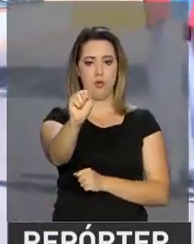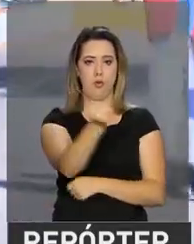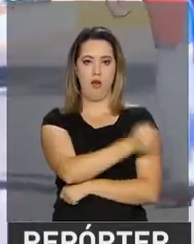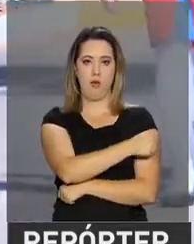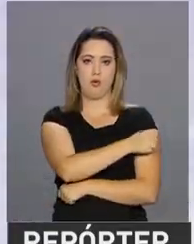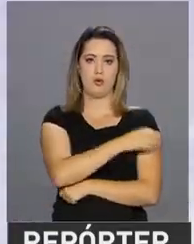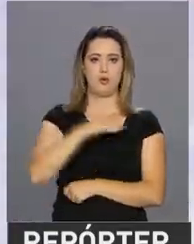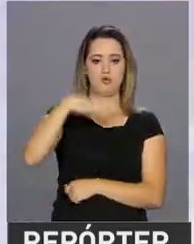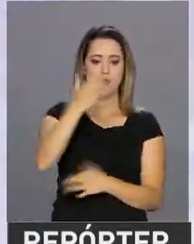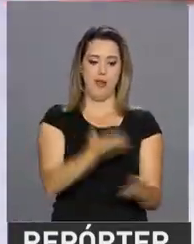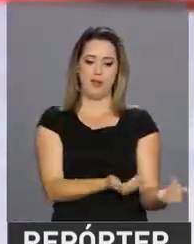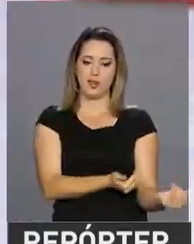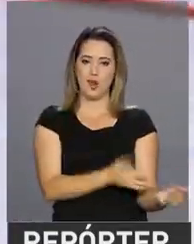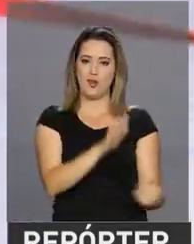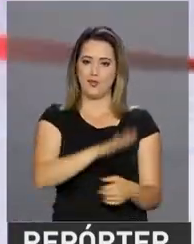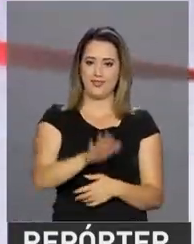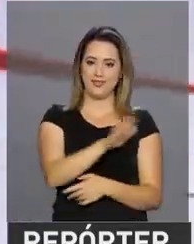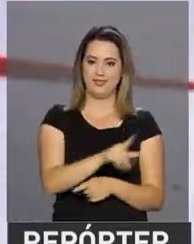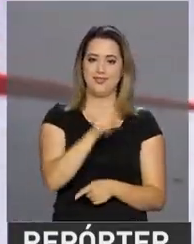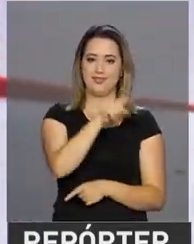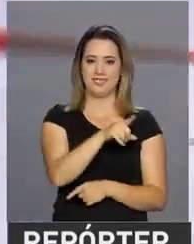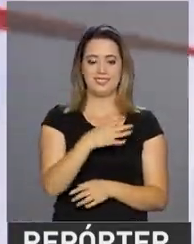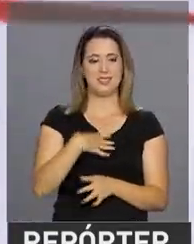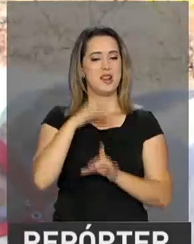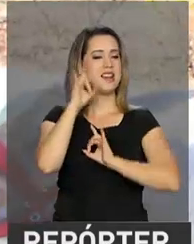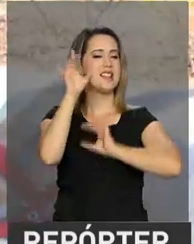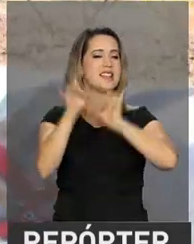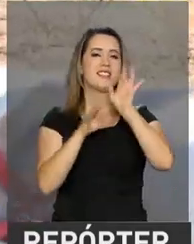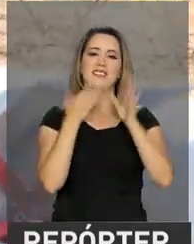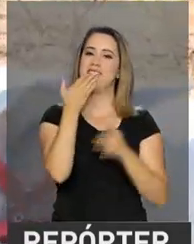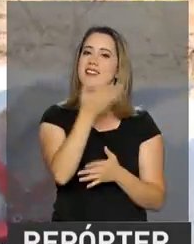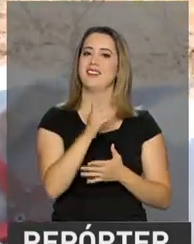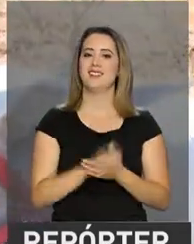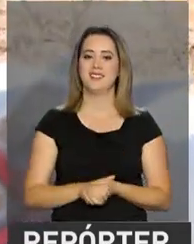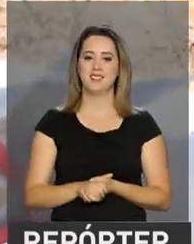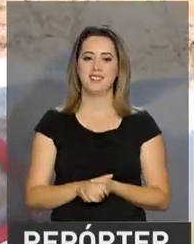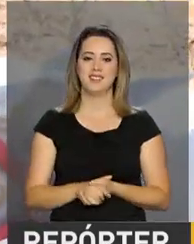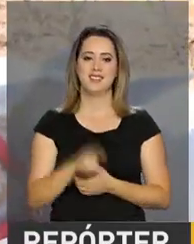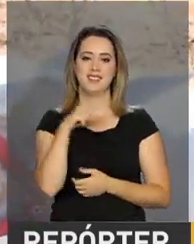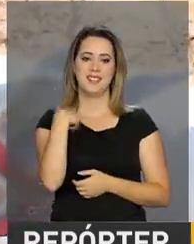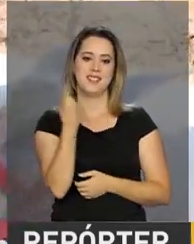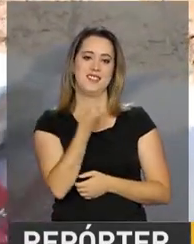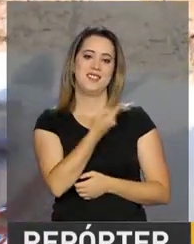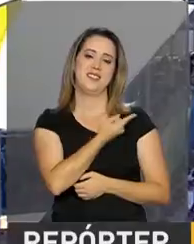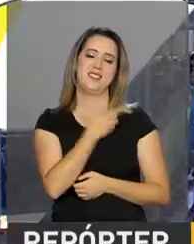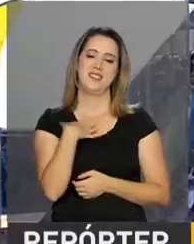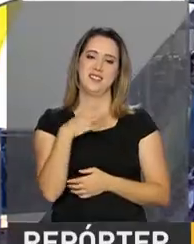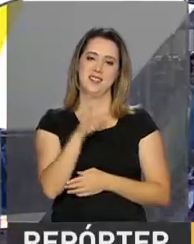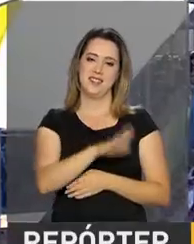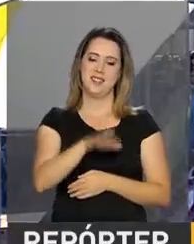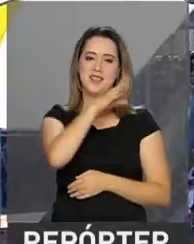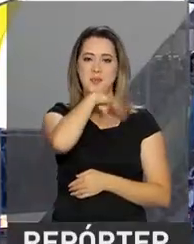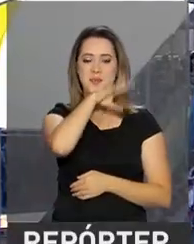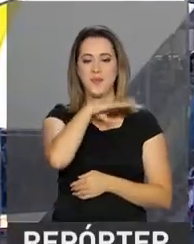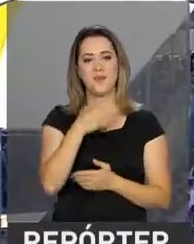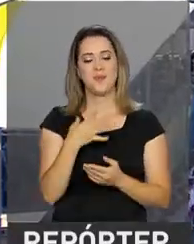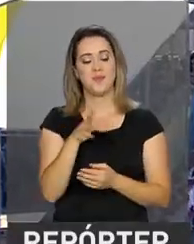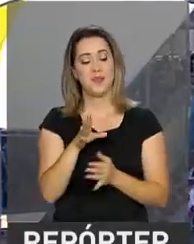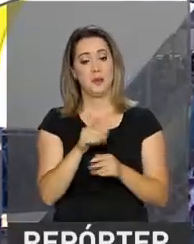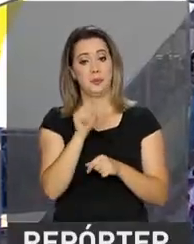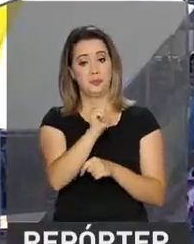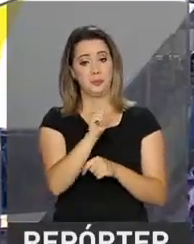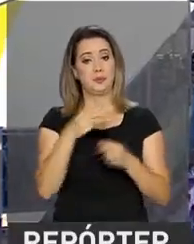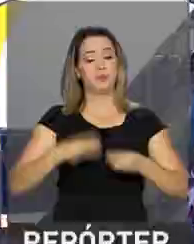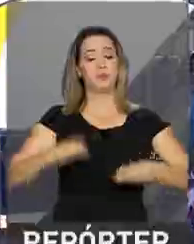da escola, Nicodemos é a estrela da festa. Ele é o mascote do Colégio Militar de Brasília. A esplanada dos ministérios também